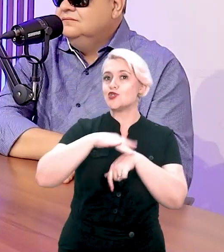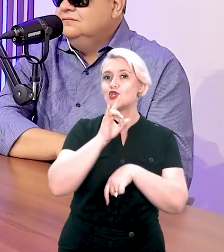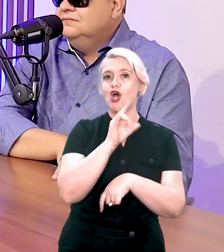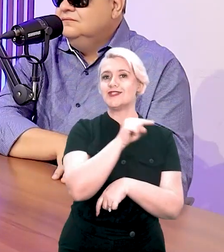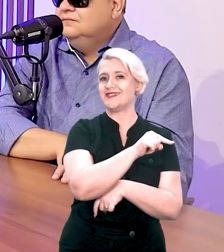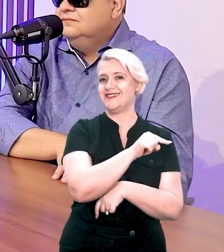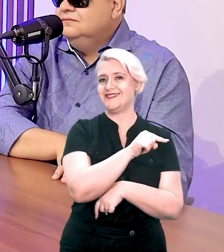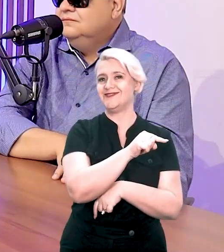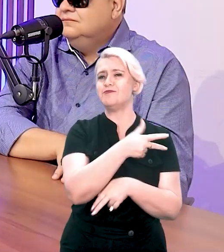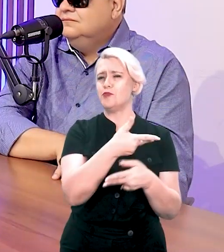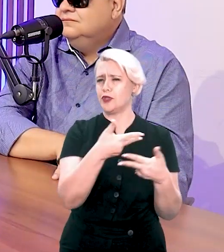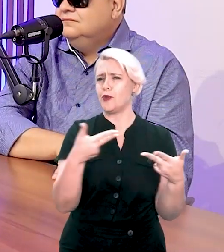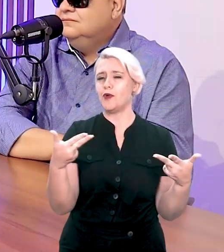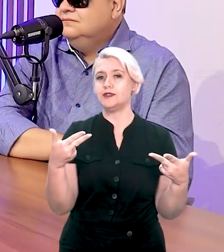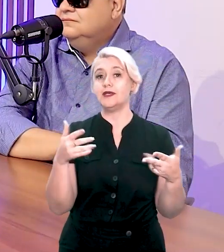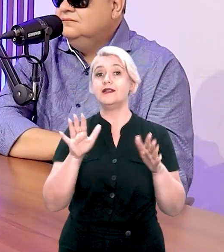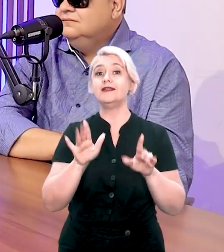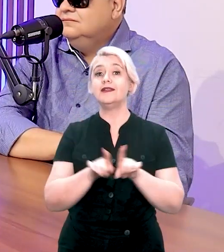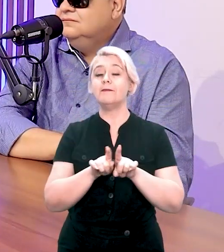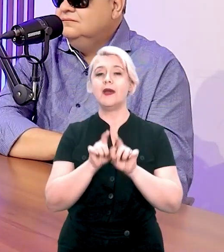assim, a música,